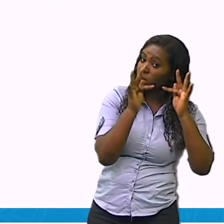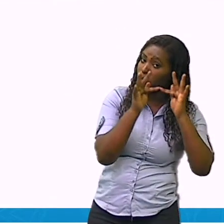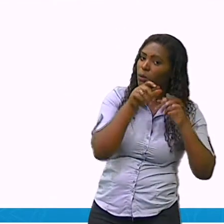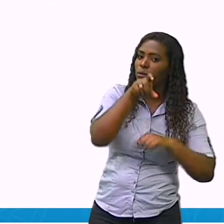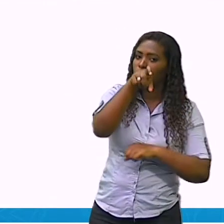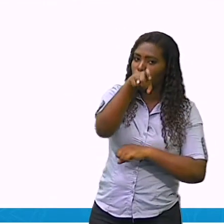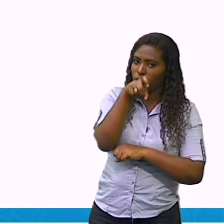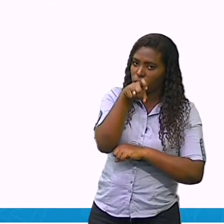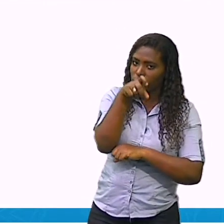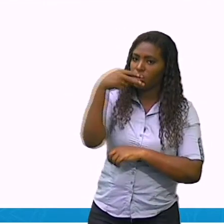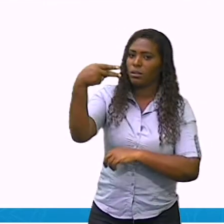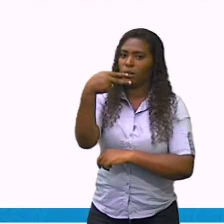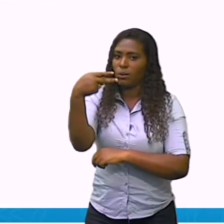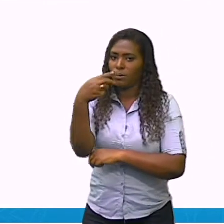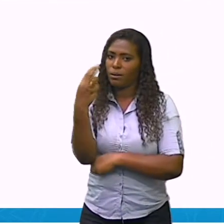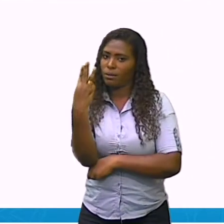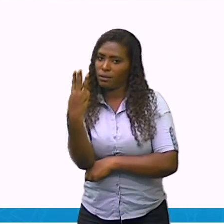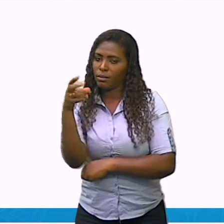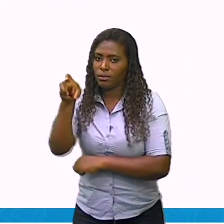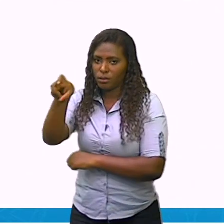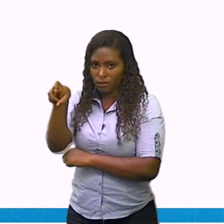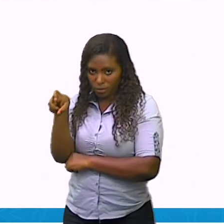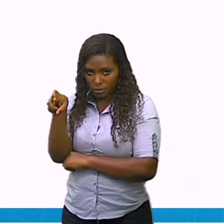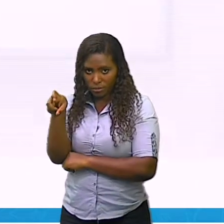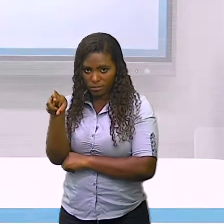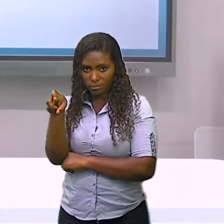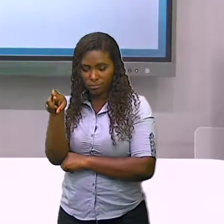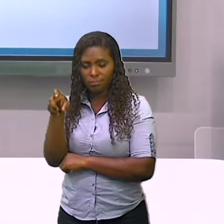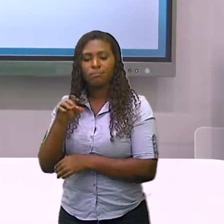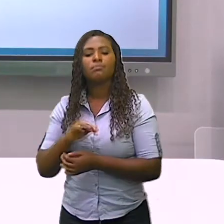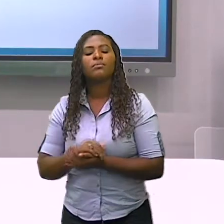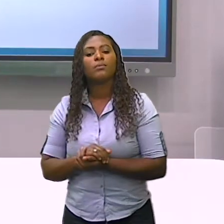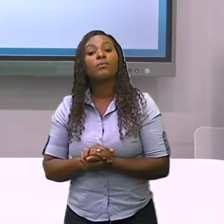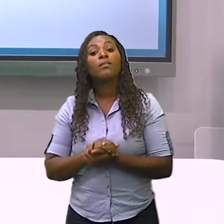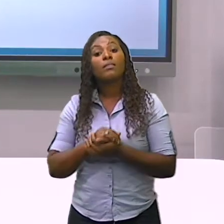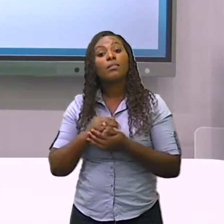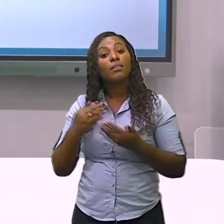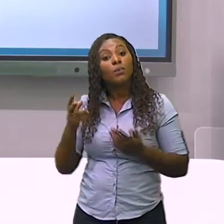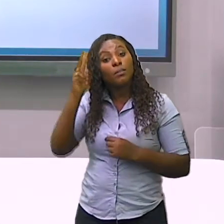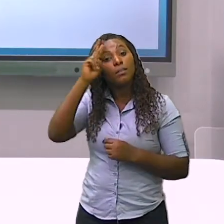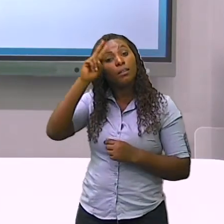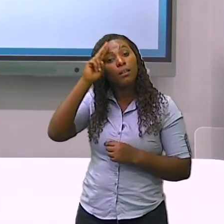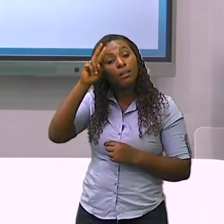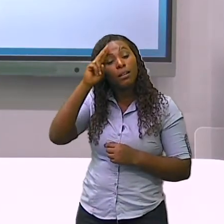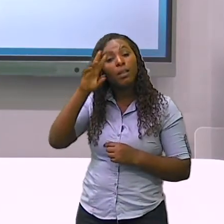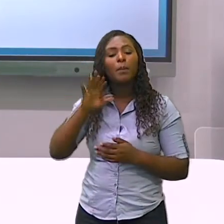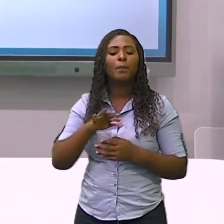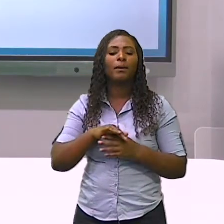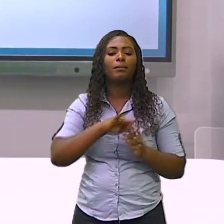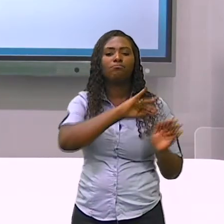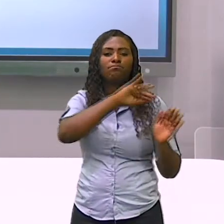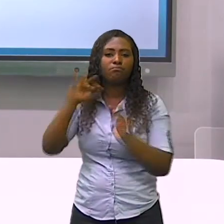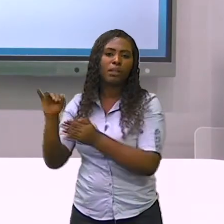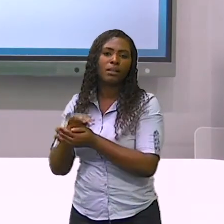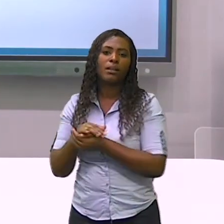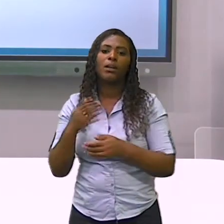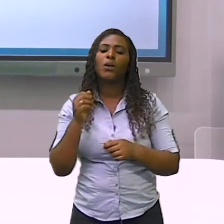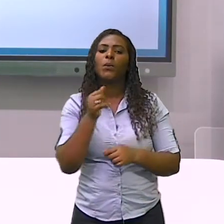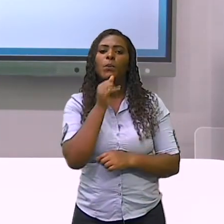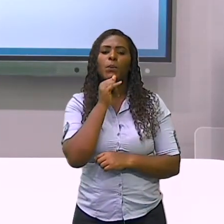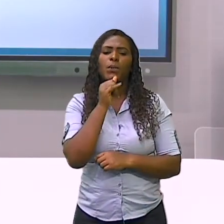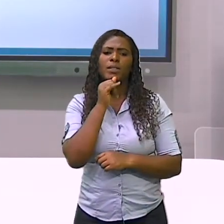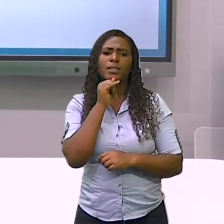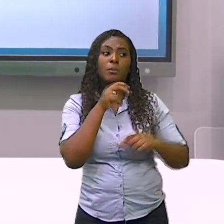é igual a 3x. Então, lembrando que no exemplo da ferramenta, eu poderia colocar